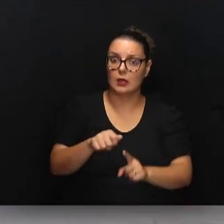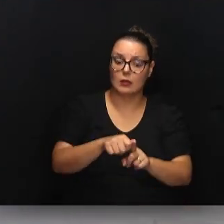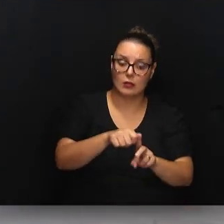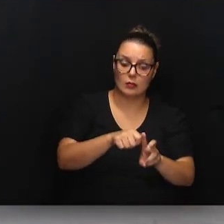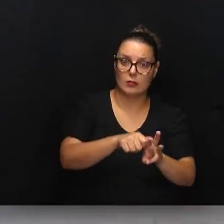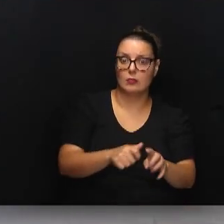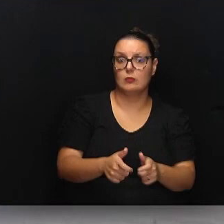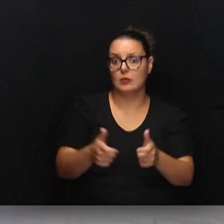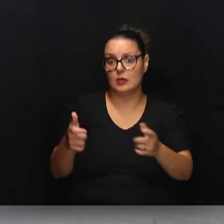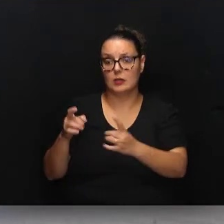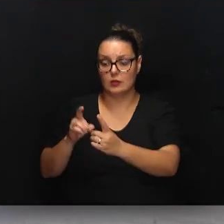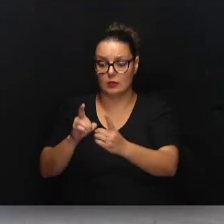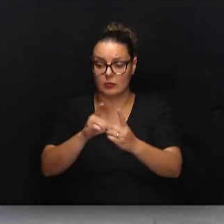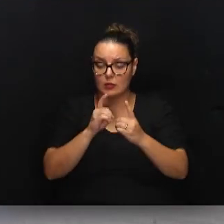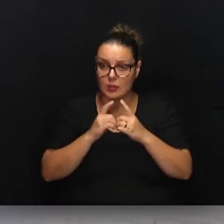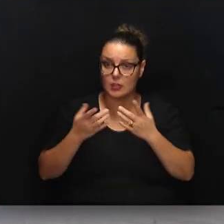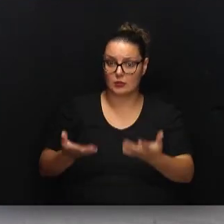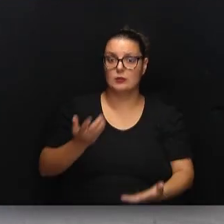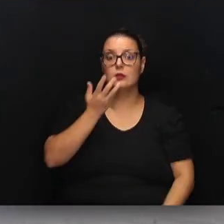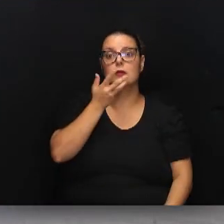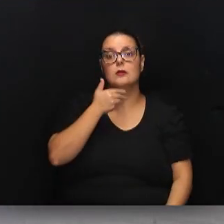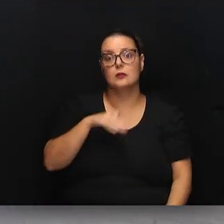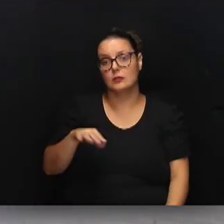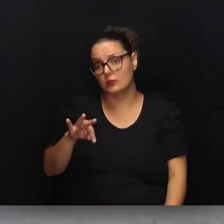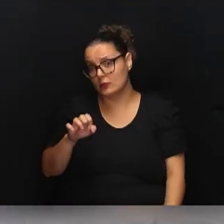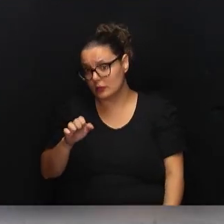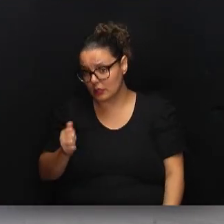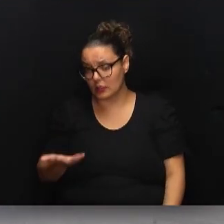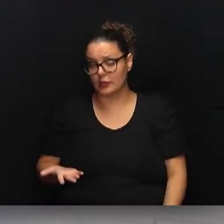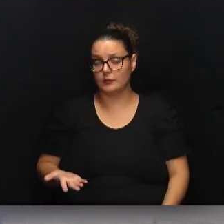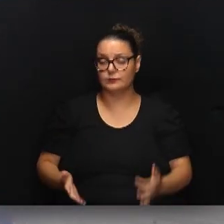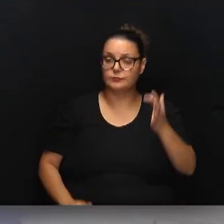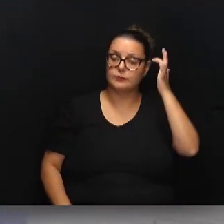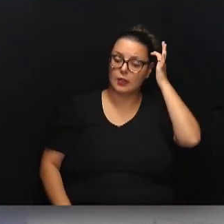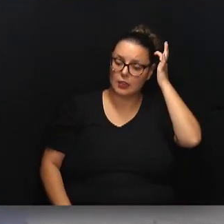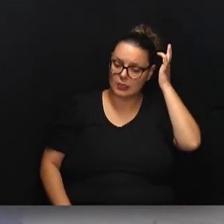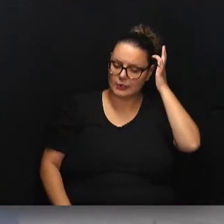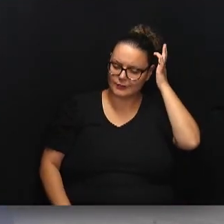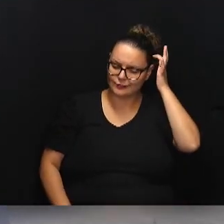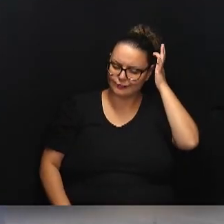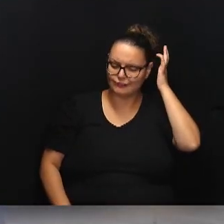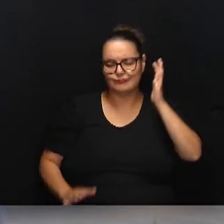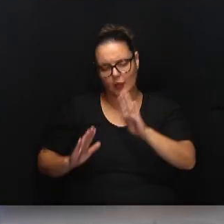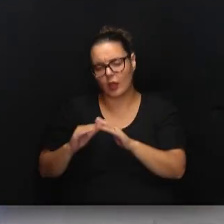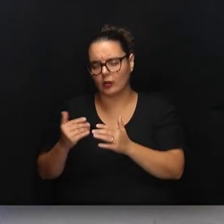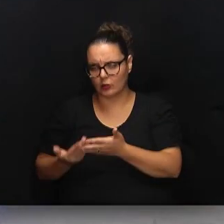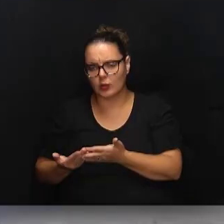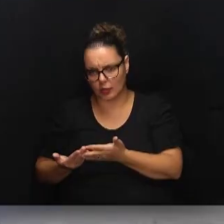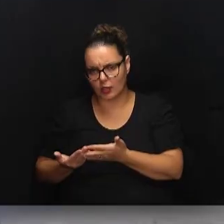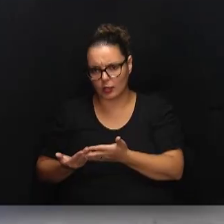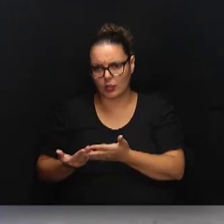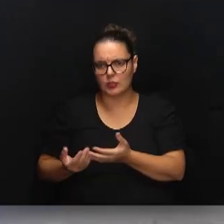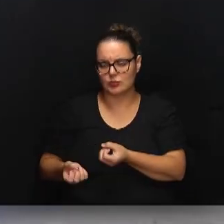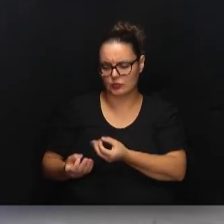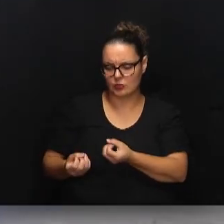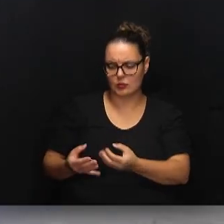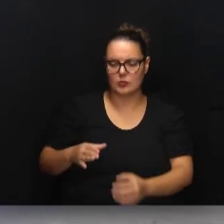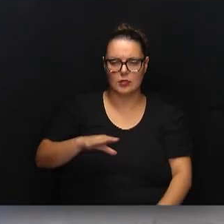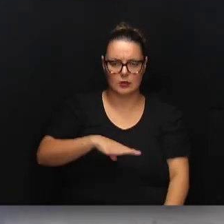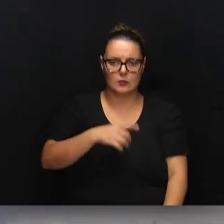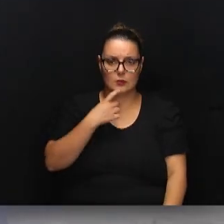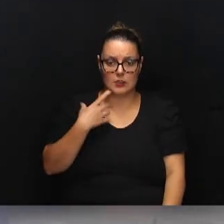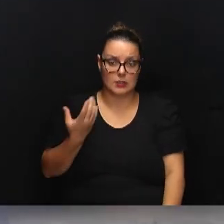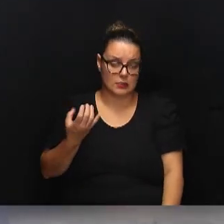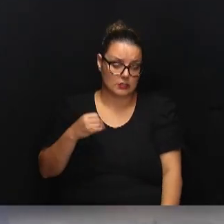os atendimentos dessas crianças com TEA. Então eu fiz um requerimento de informação para o município de Campinas para saber se